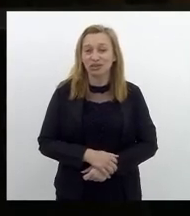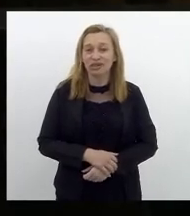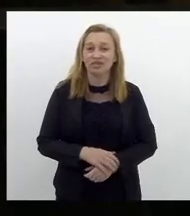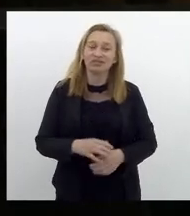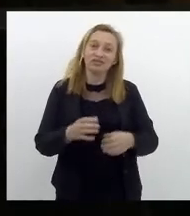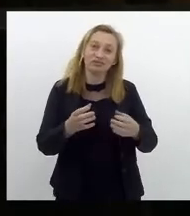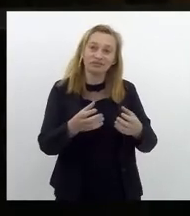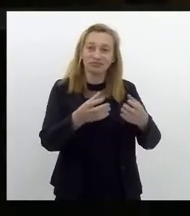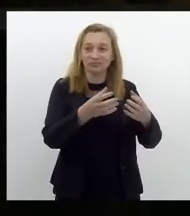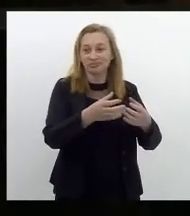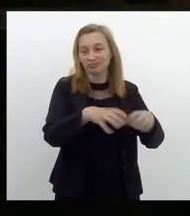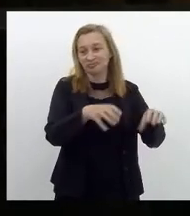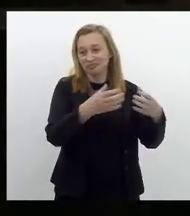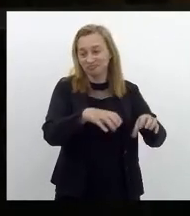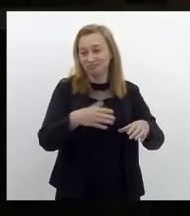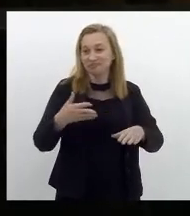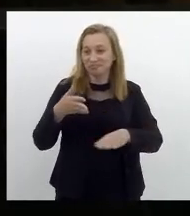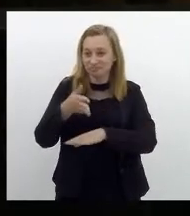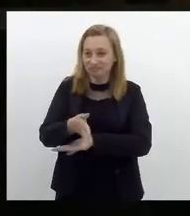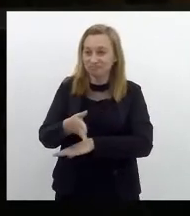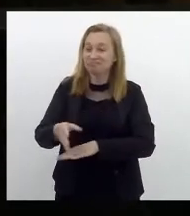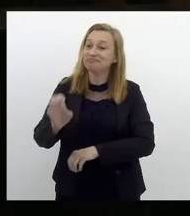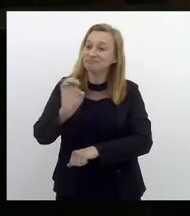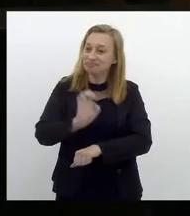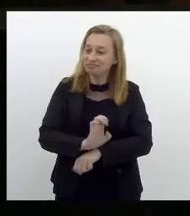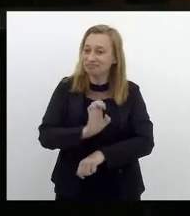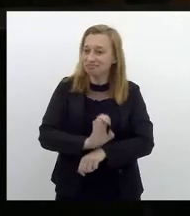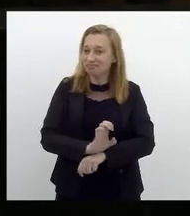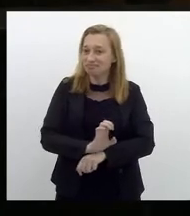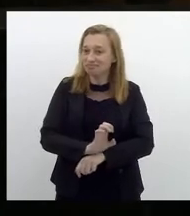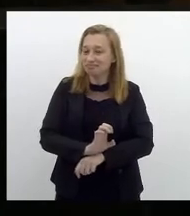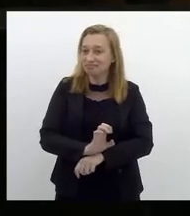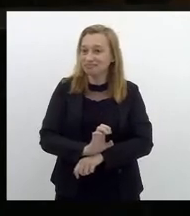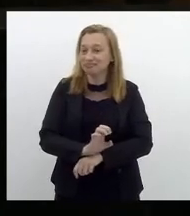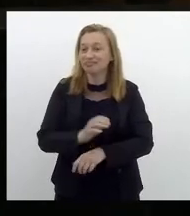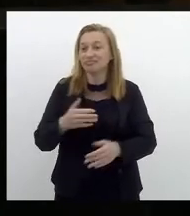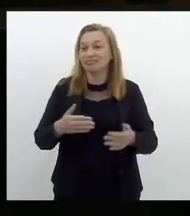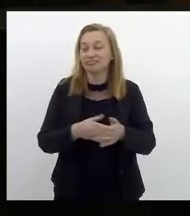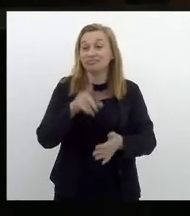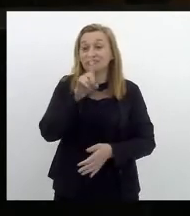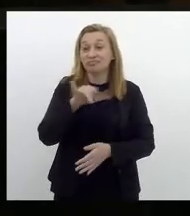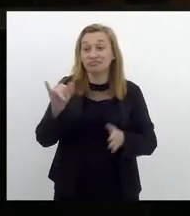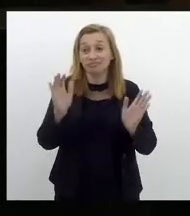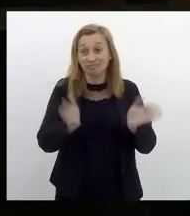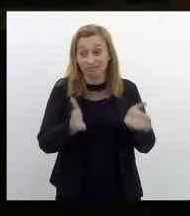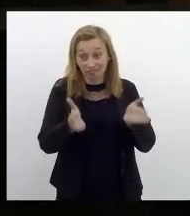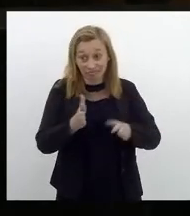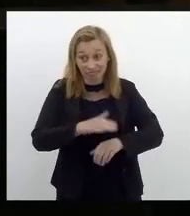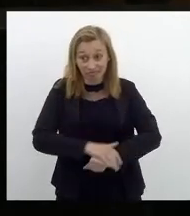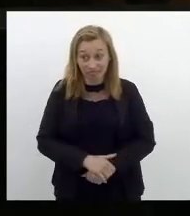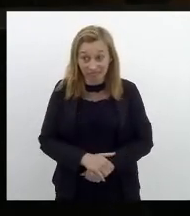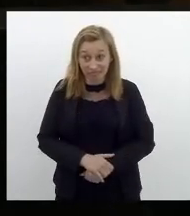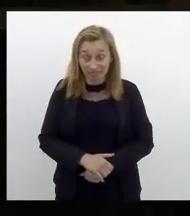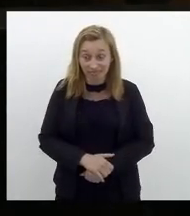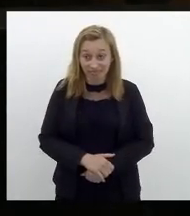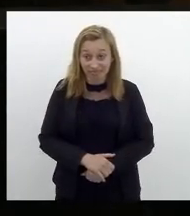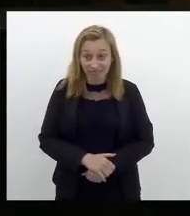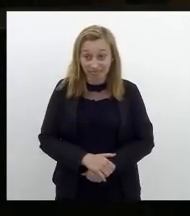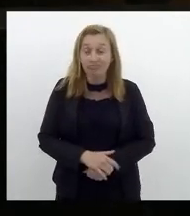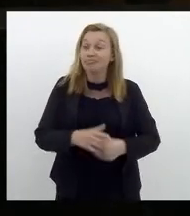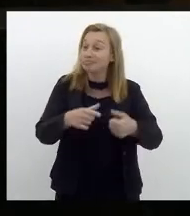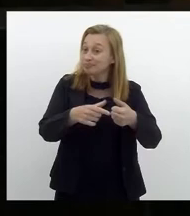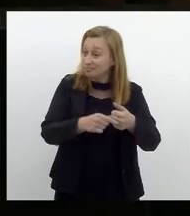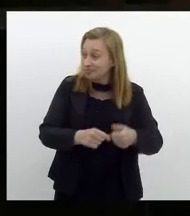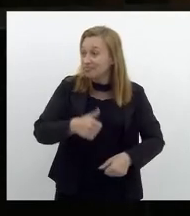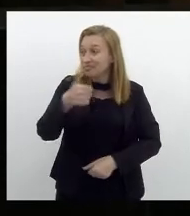concursados que entraram no Estado até o dia de hoje. Diz assim o